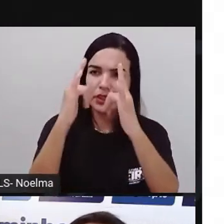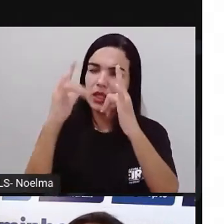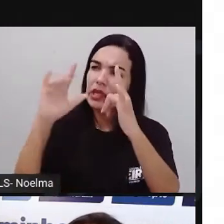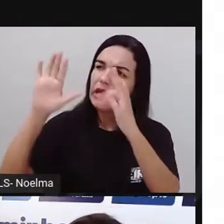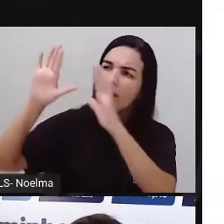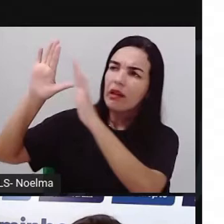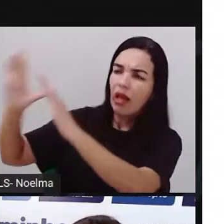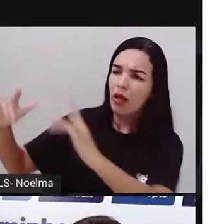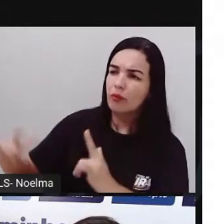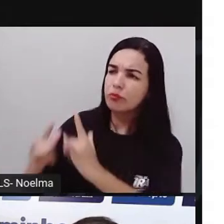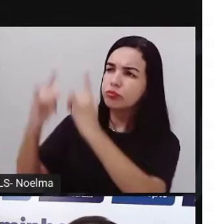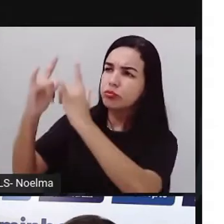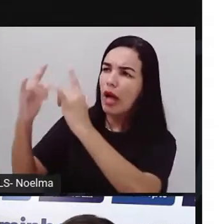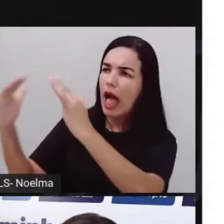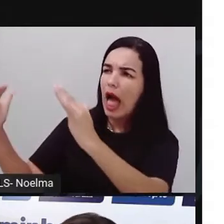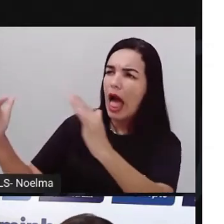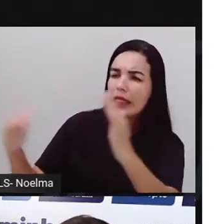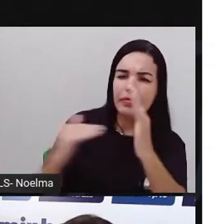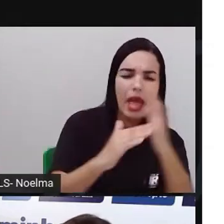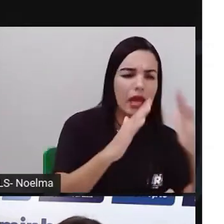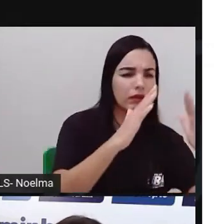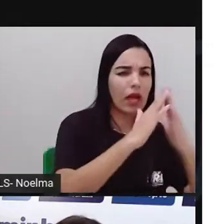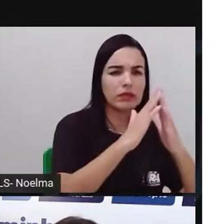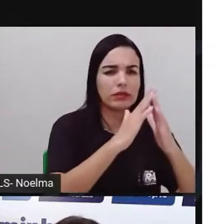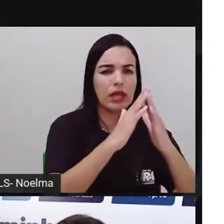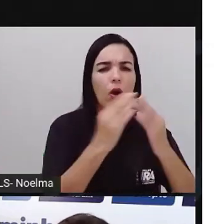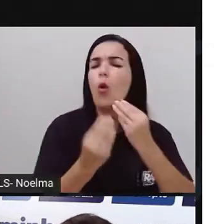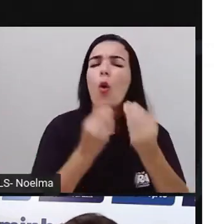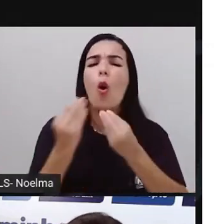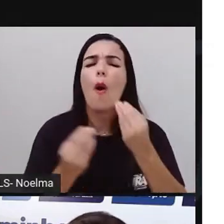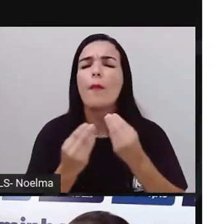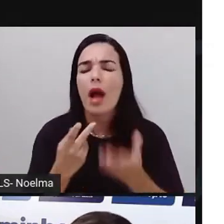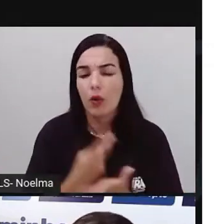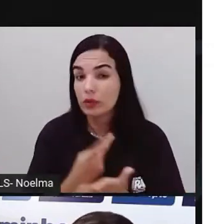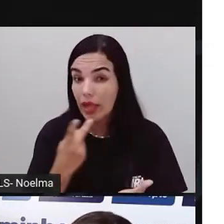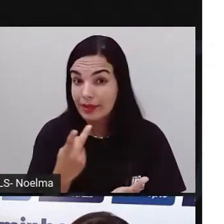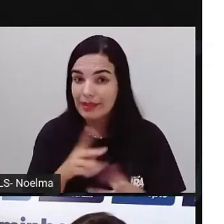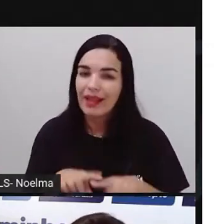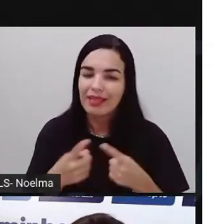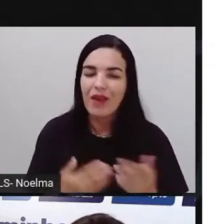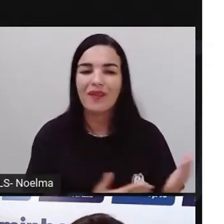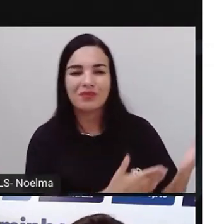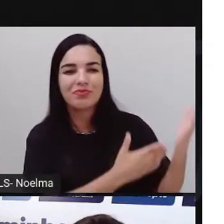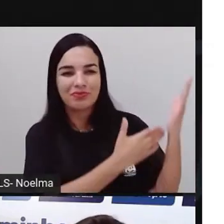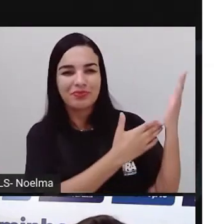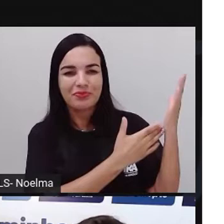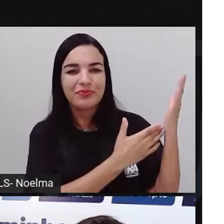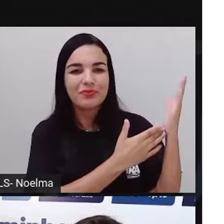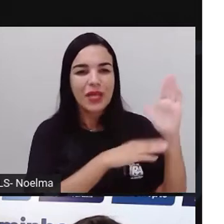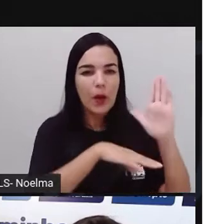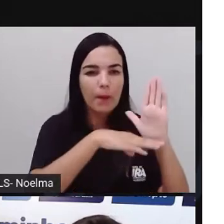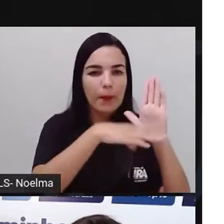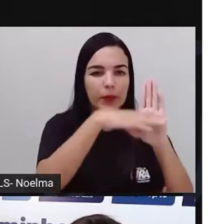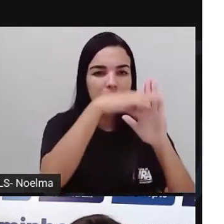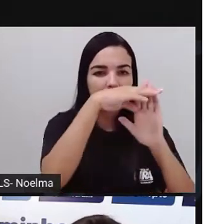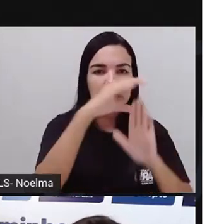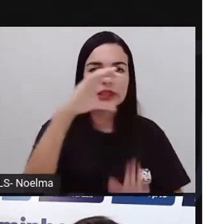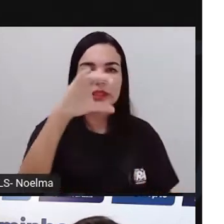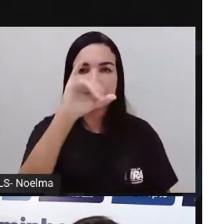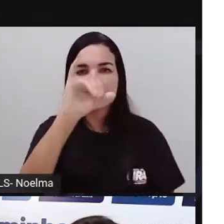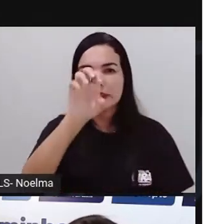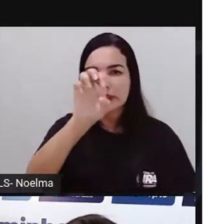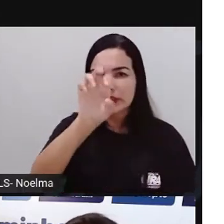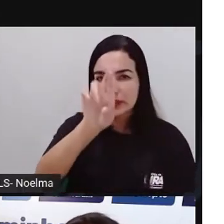um circuito elétrico. E você sabe o que é um circuito elétrico? A palavra circuito